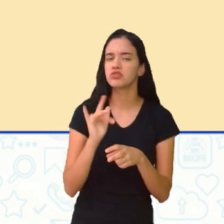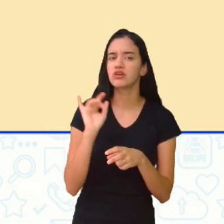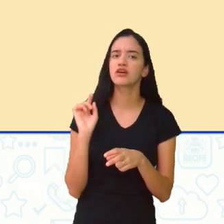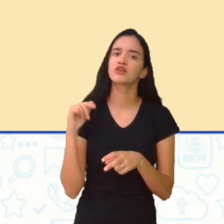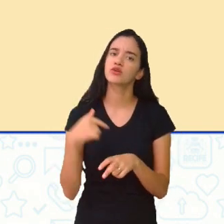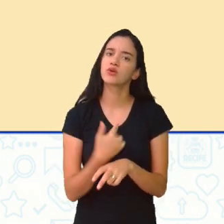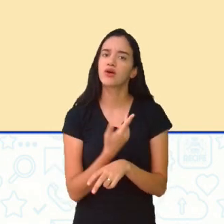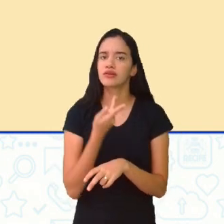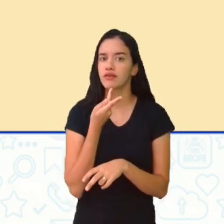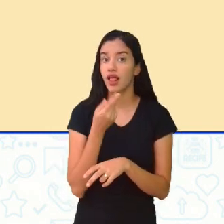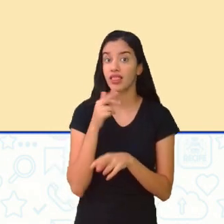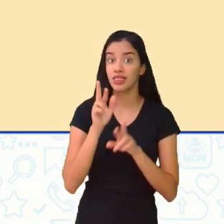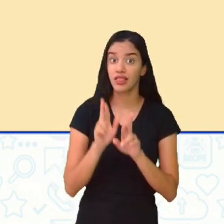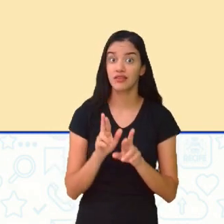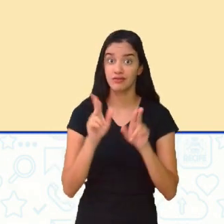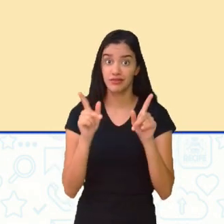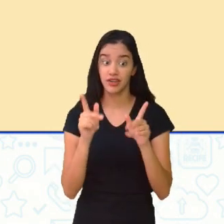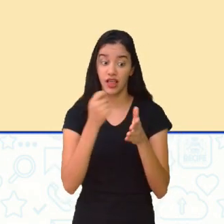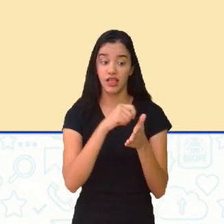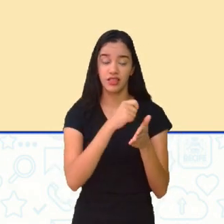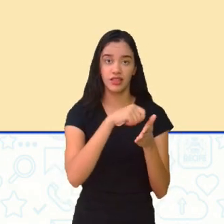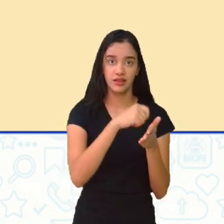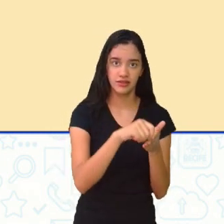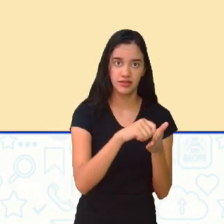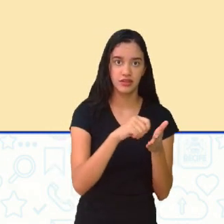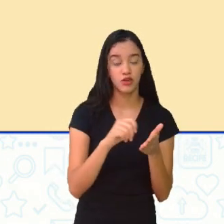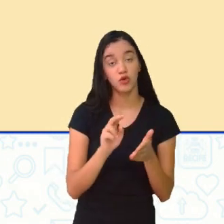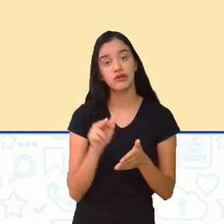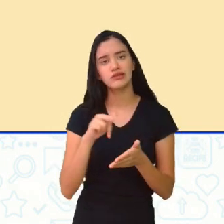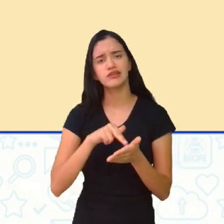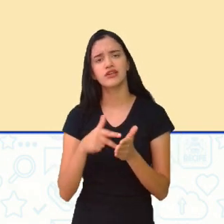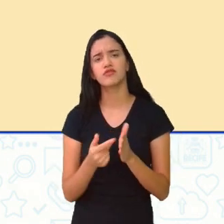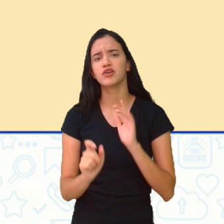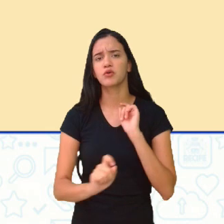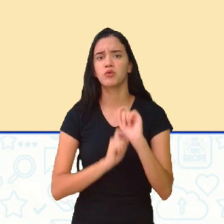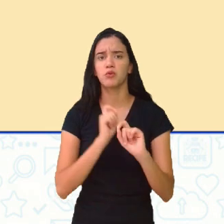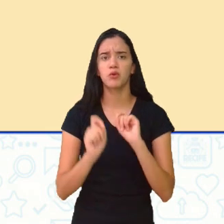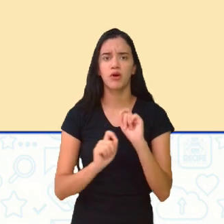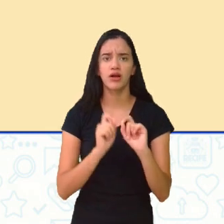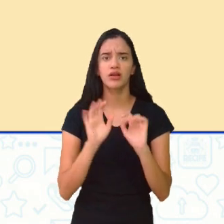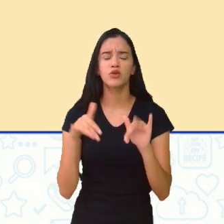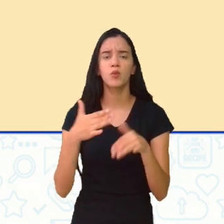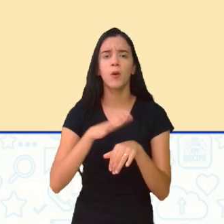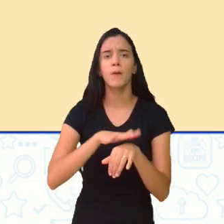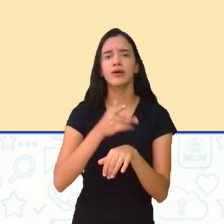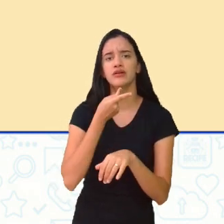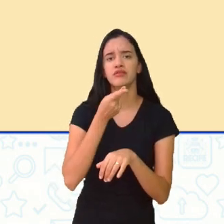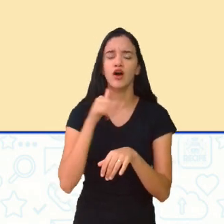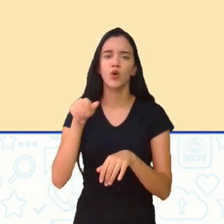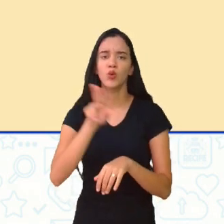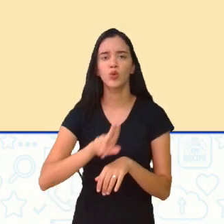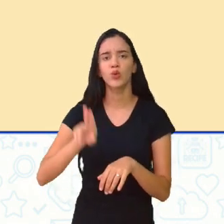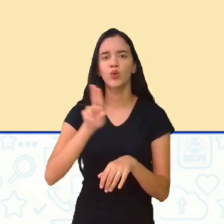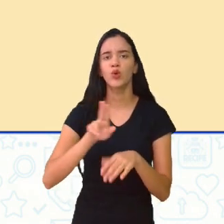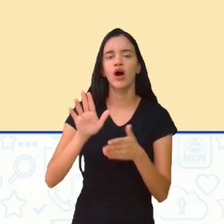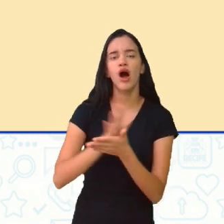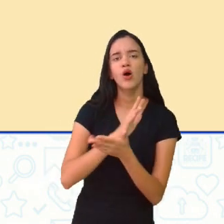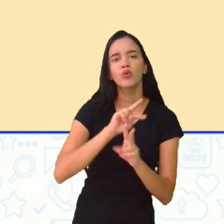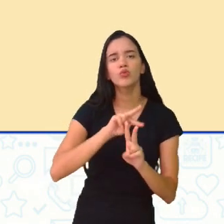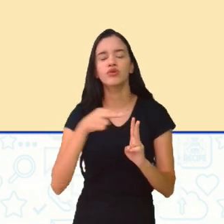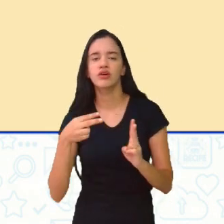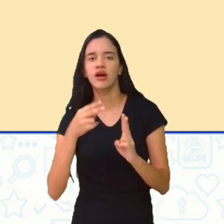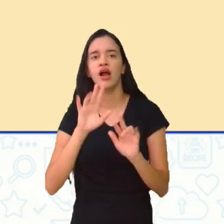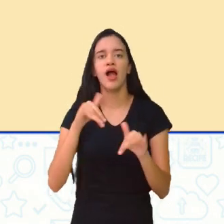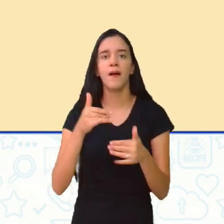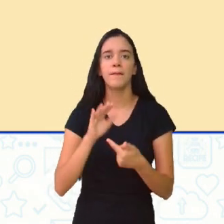fala é diferente, não é, da escrita. Ou seja, durante a fala, utilizamos alguns recursos